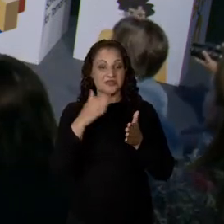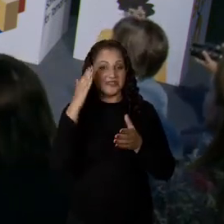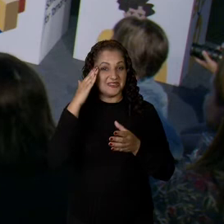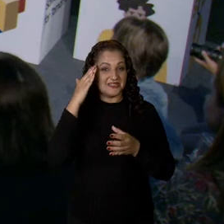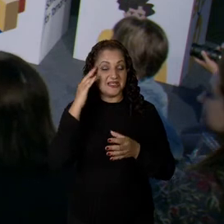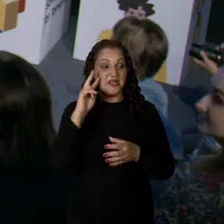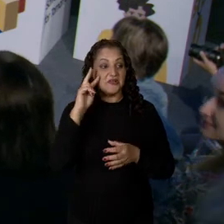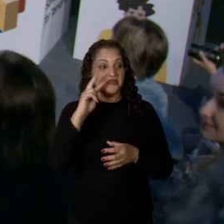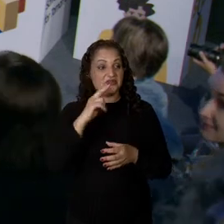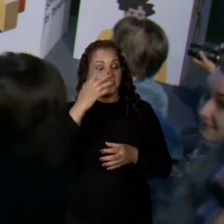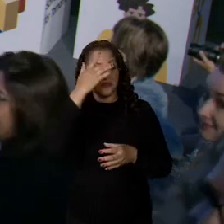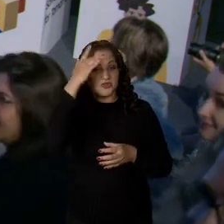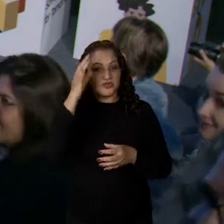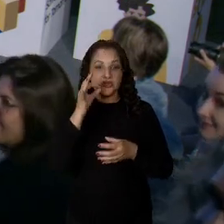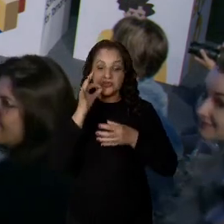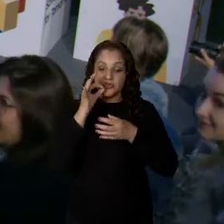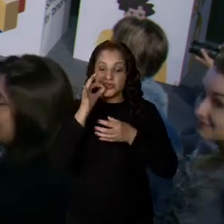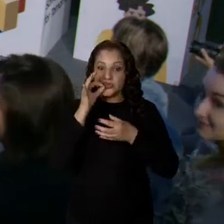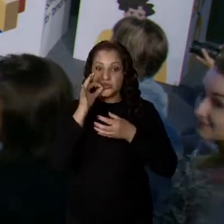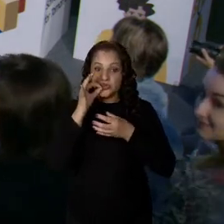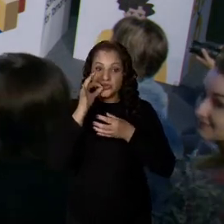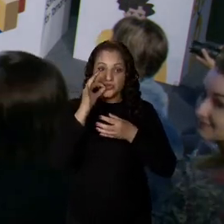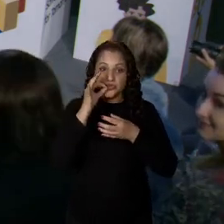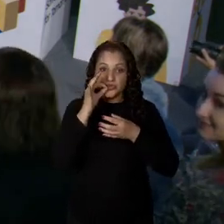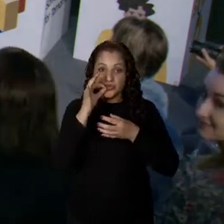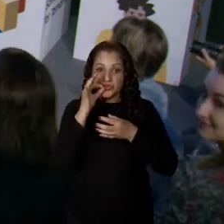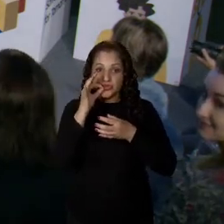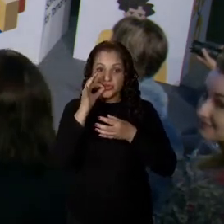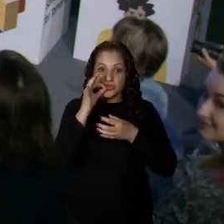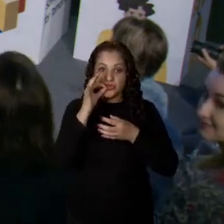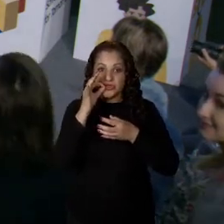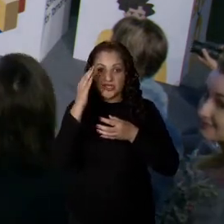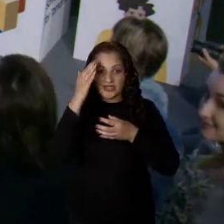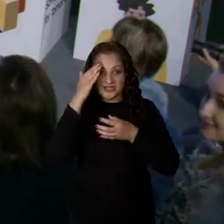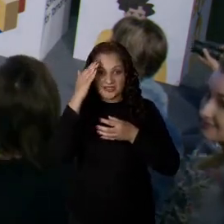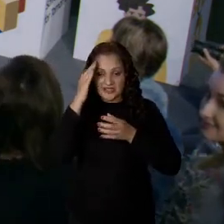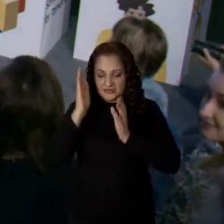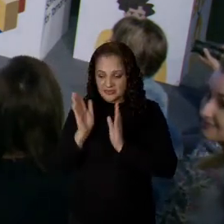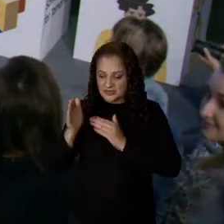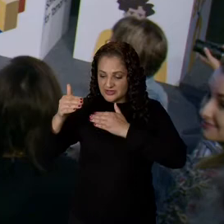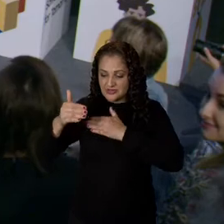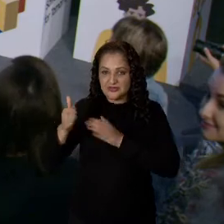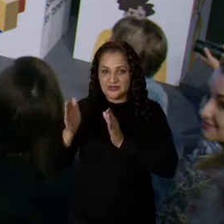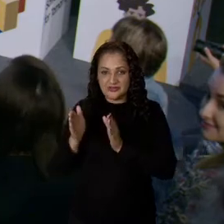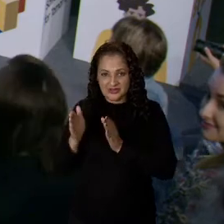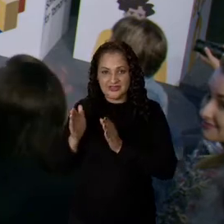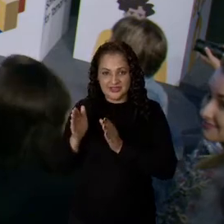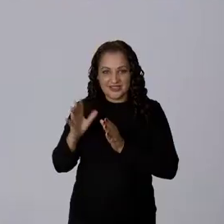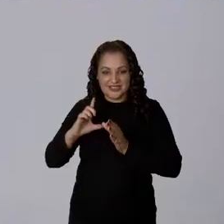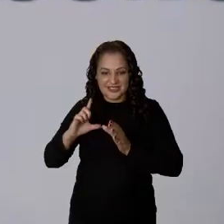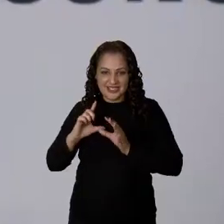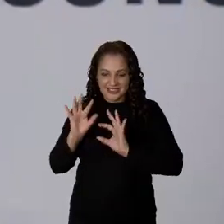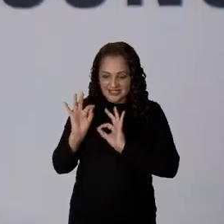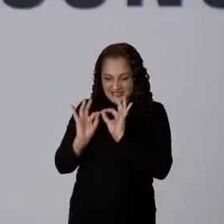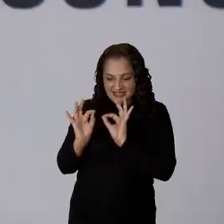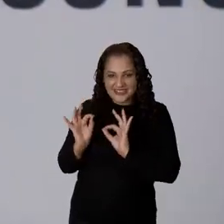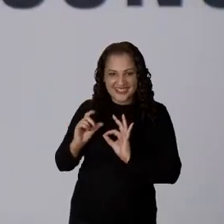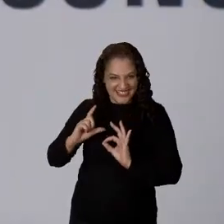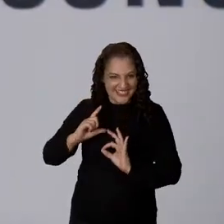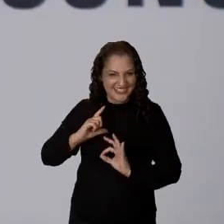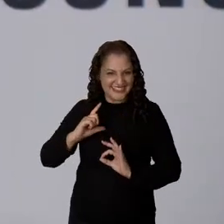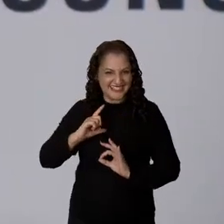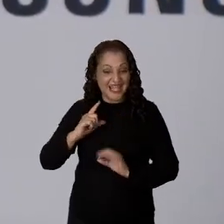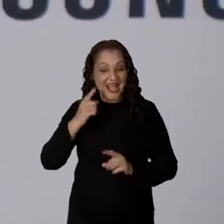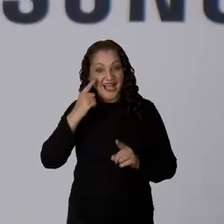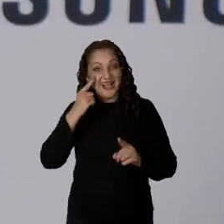né? Olá! E tem aquela lancheirinha assim que vem com a garrafa térmica, a cuia, olá, ó. E vem mesmo, ó.